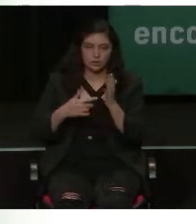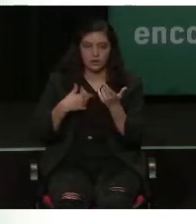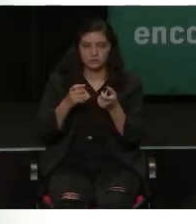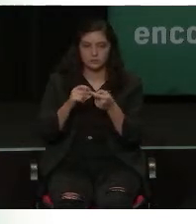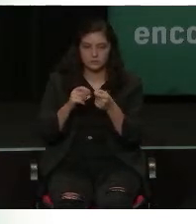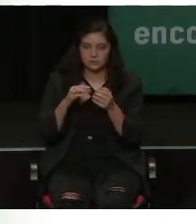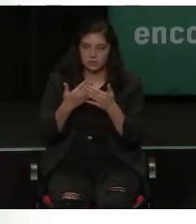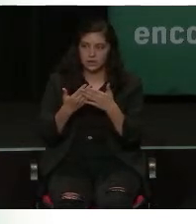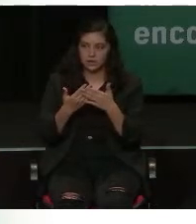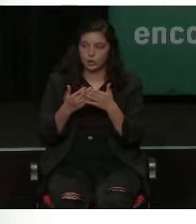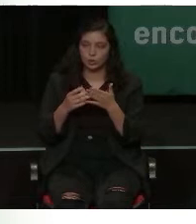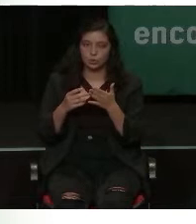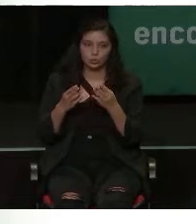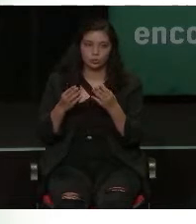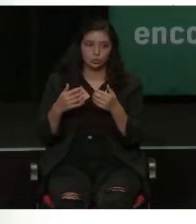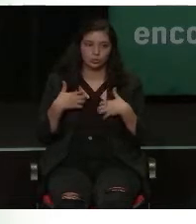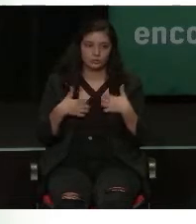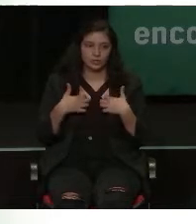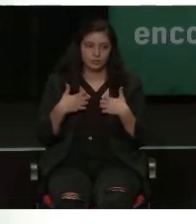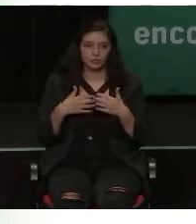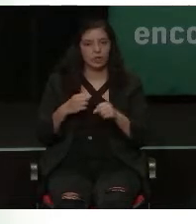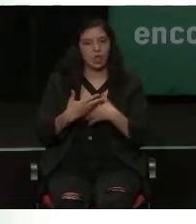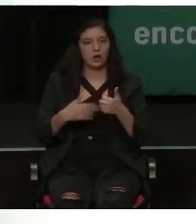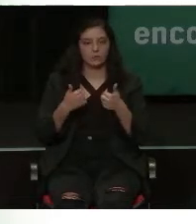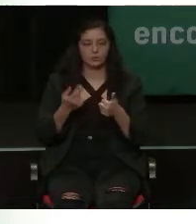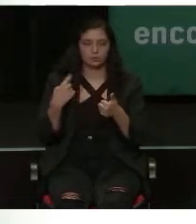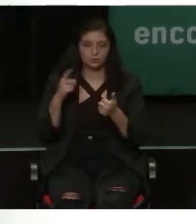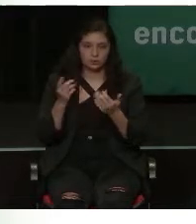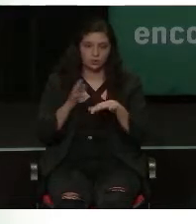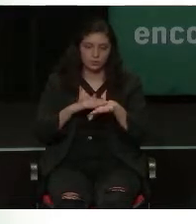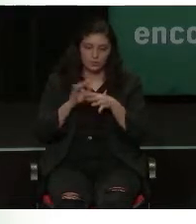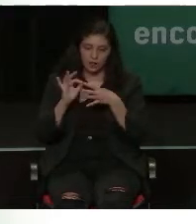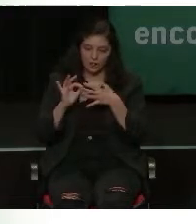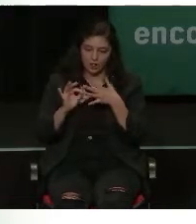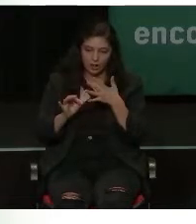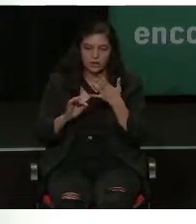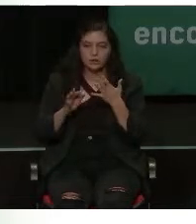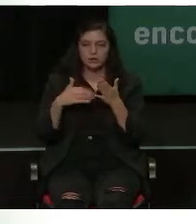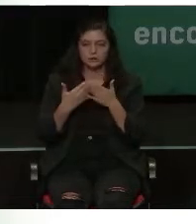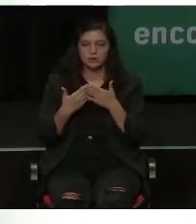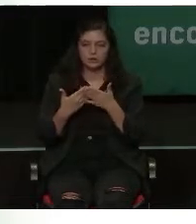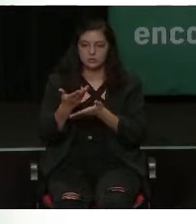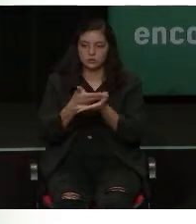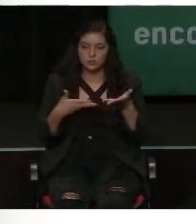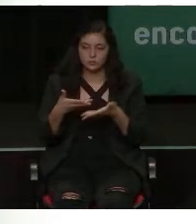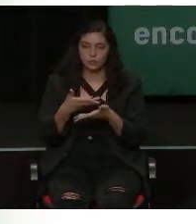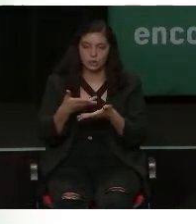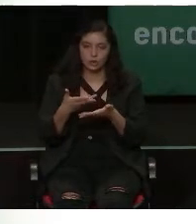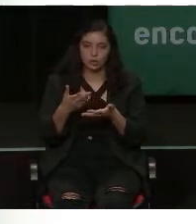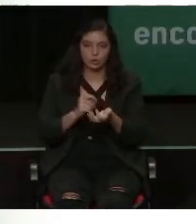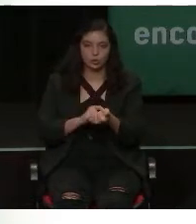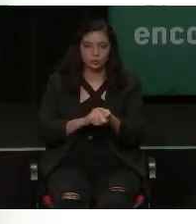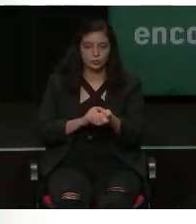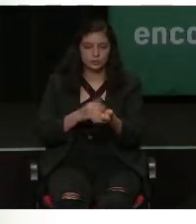medo não são assim tão eficazes. Isto porquê? Porque depois há outros fatores que contribuem para as pessoas se envolverem em comportamentos de saúde